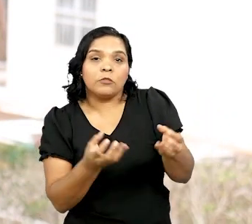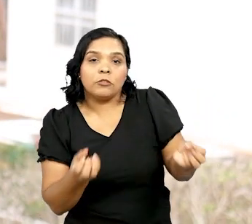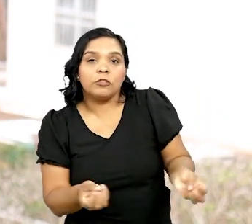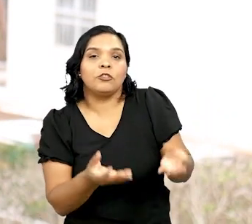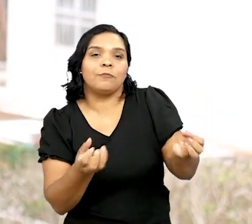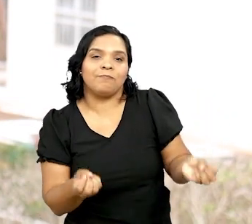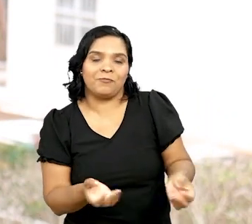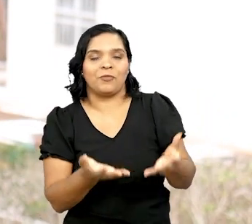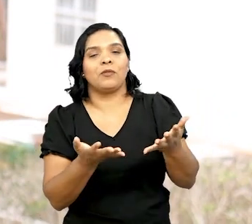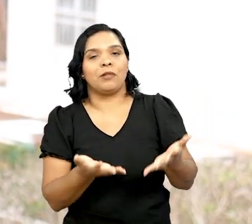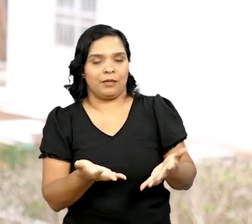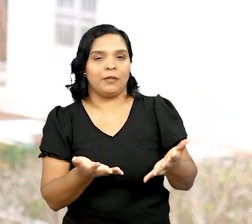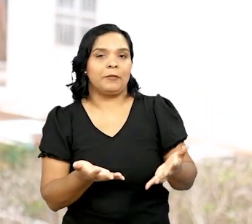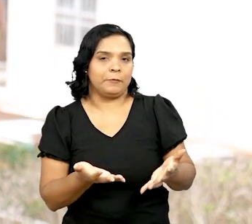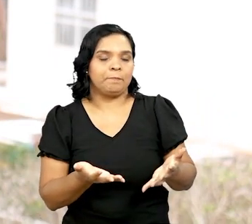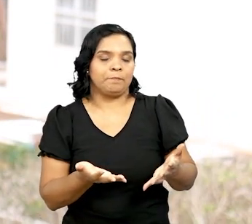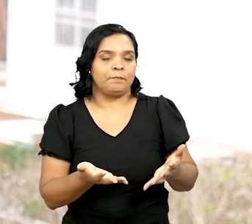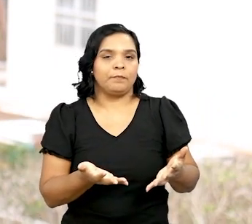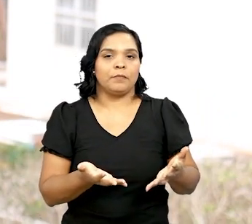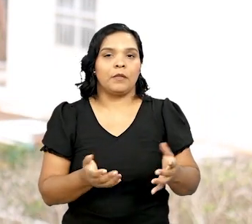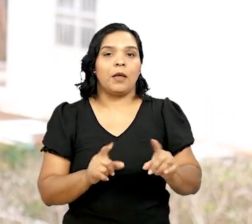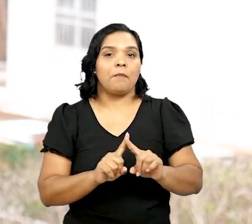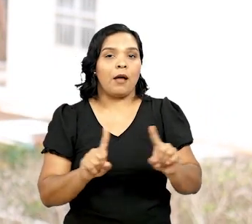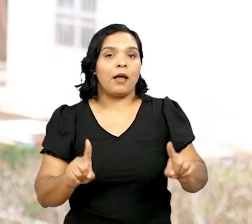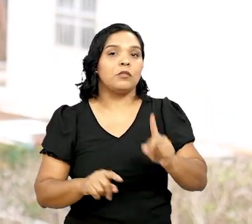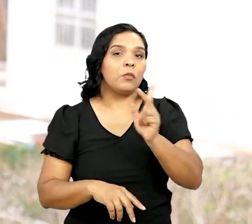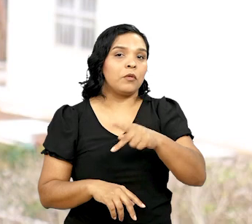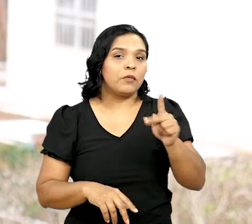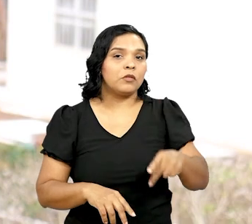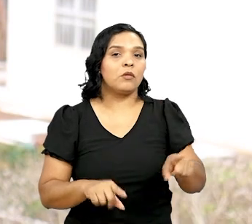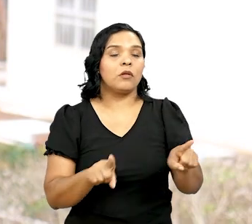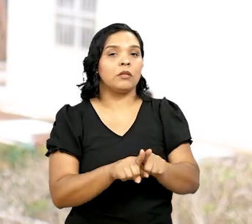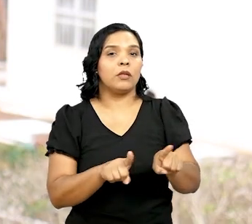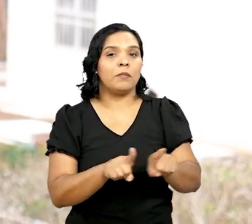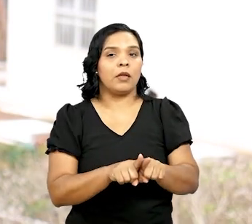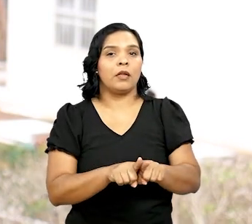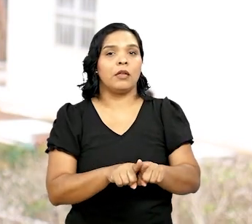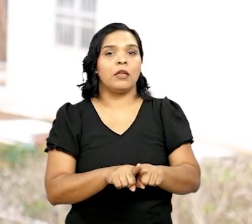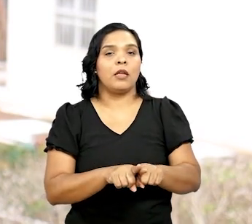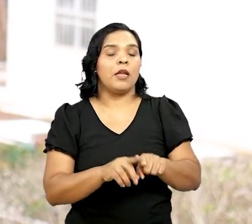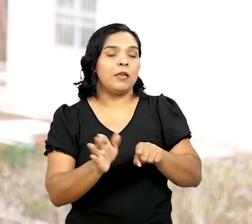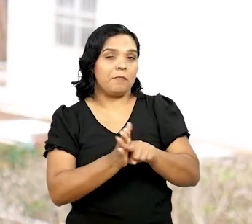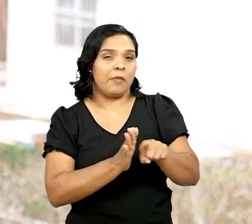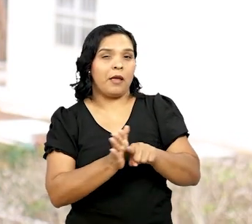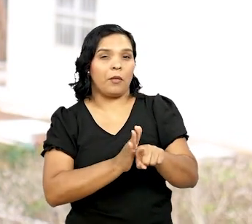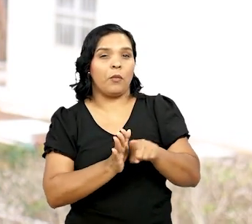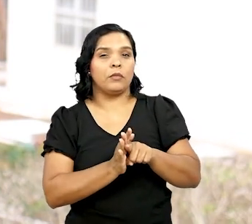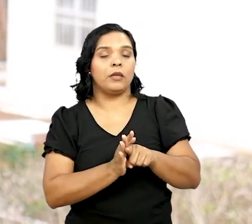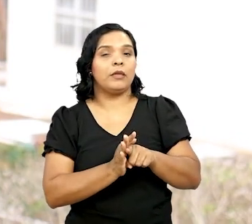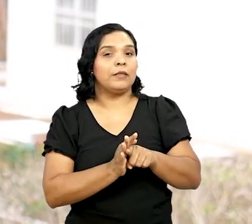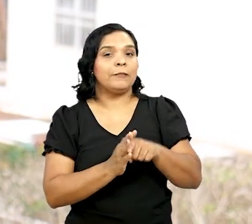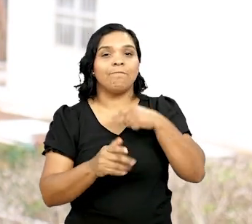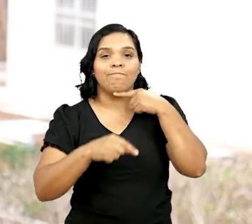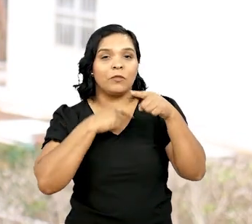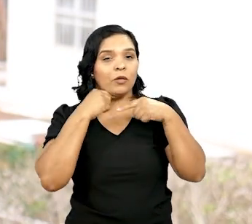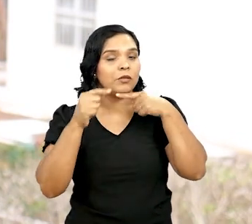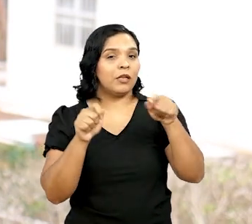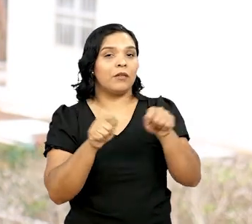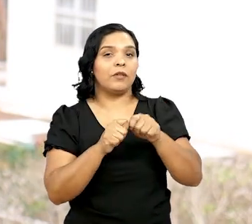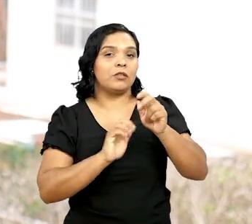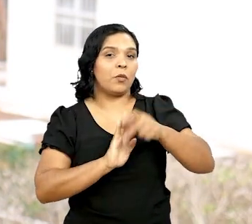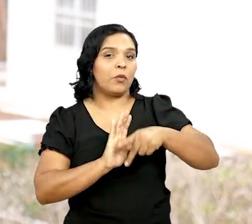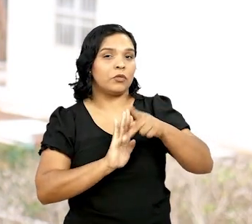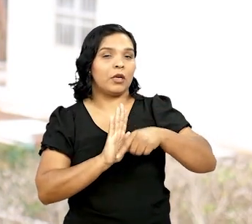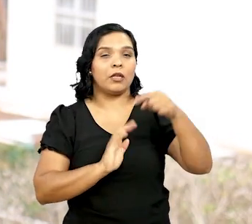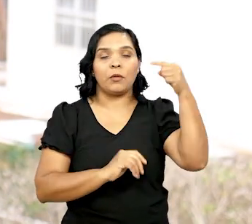inclusive, estimulam de uma certa maneira, né, até um certo ponto. Porém, um professor, inclusive, ele questiona de que não dá para